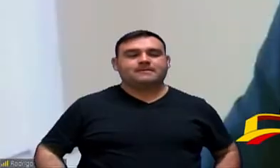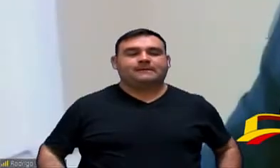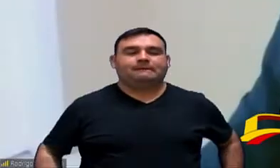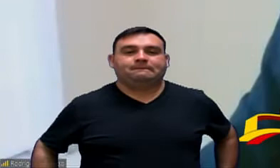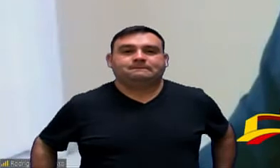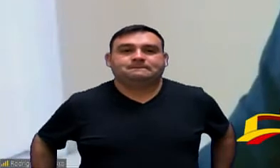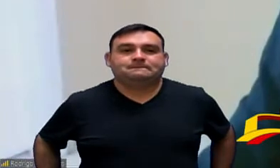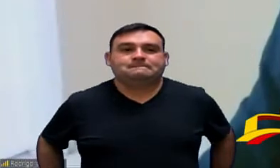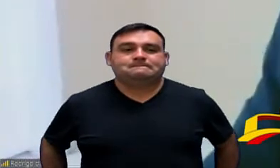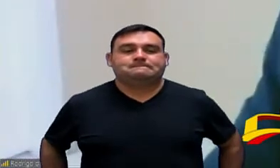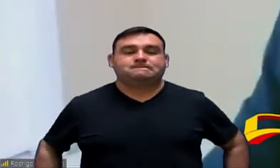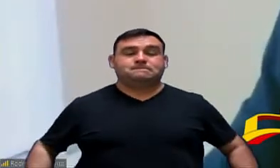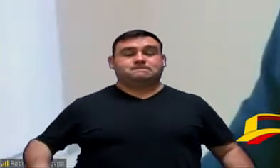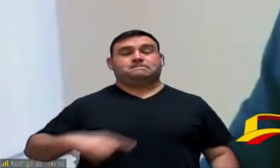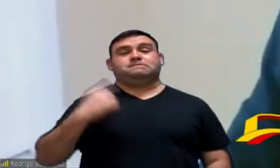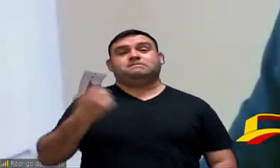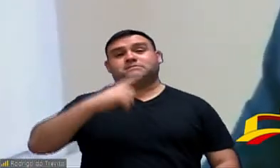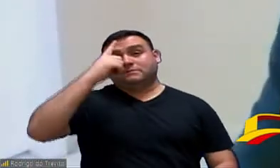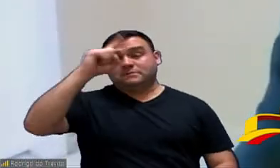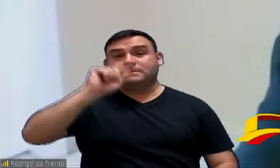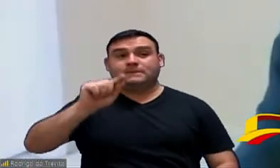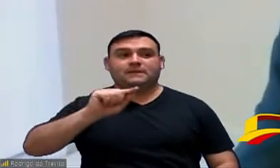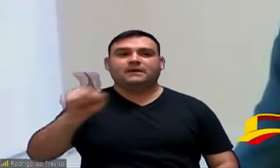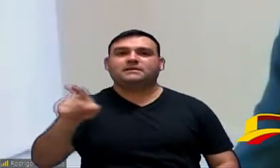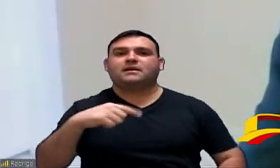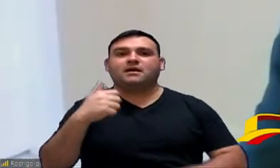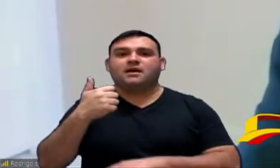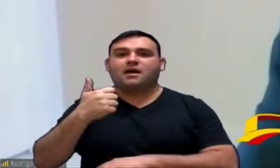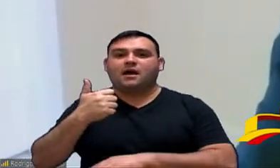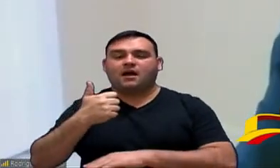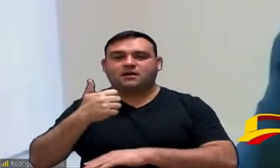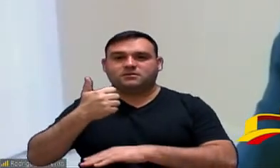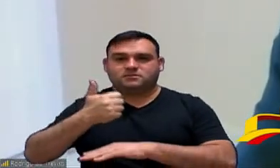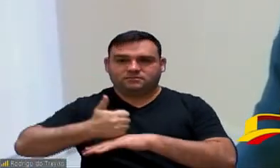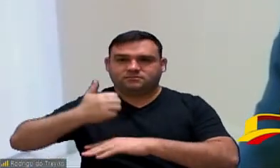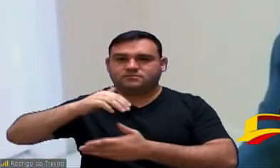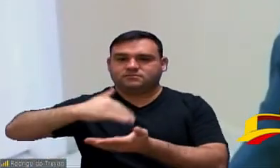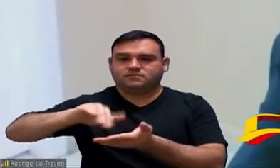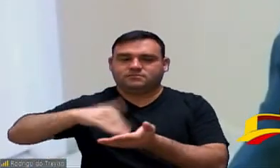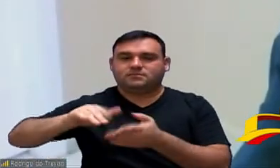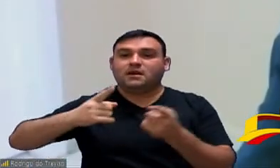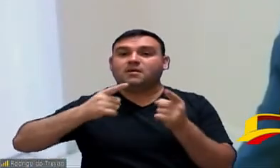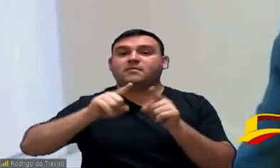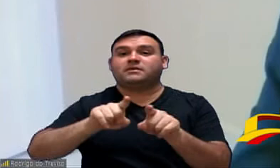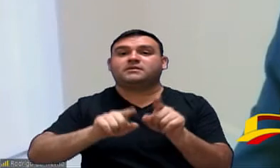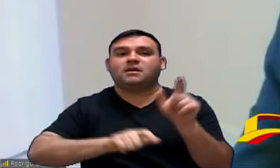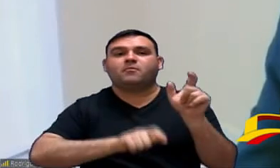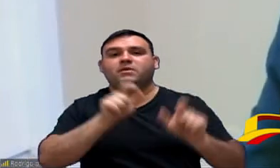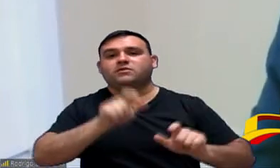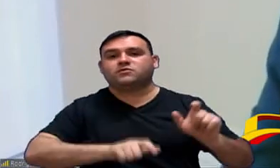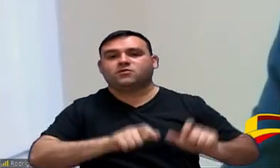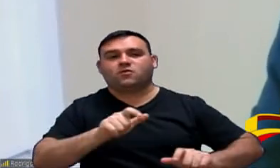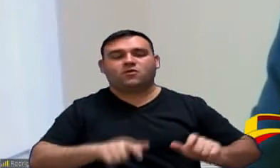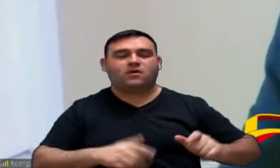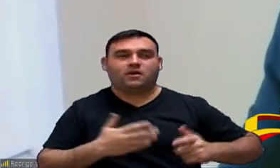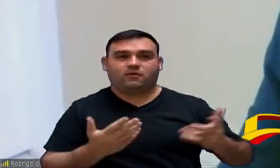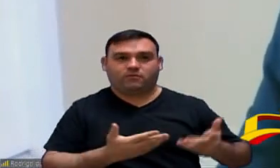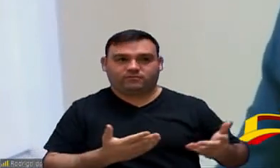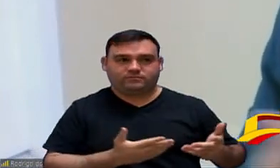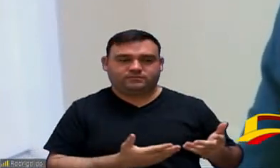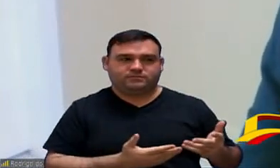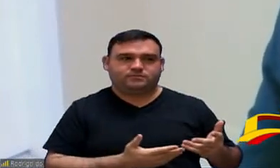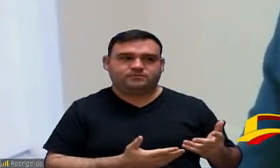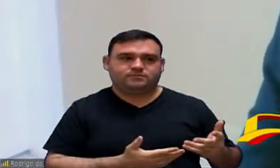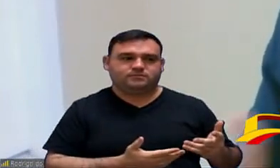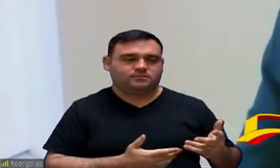A ideia até é essa secretaria fazer uma parceria com o pessoal que está saindo e está